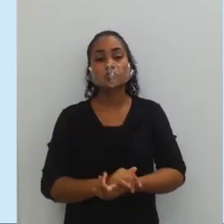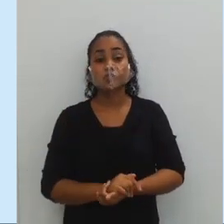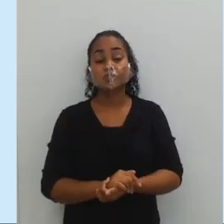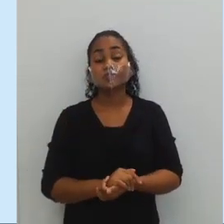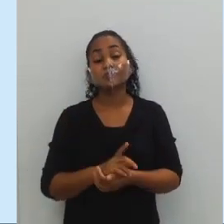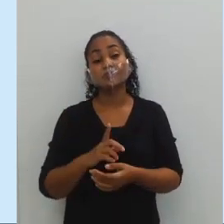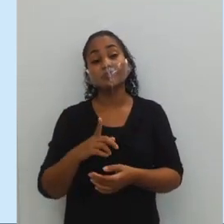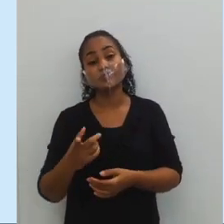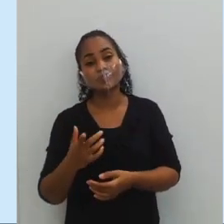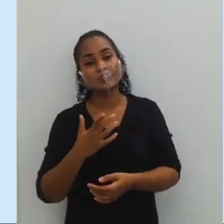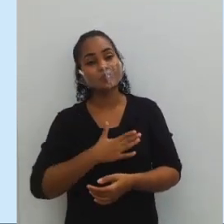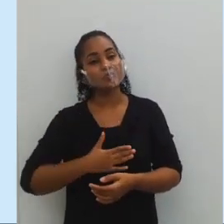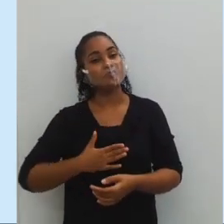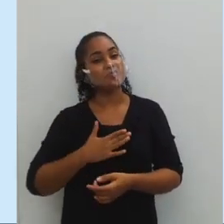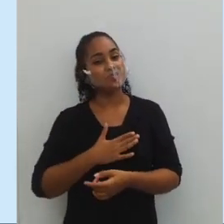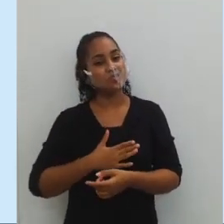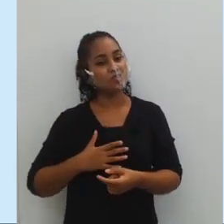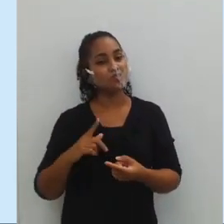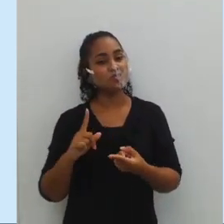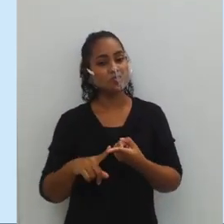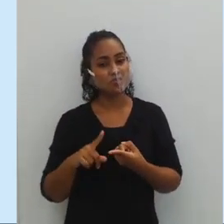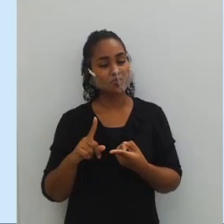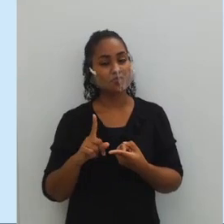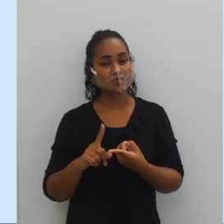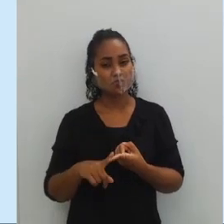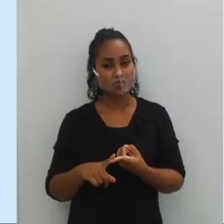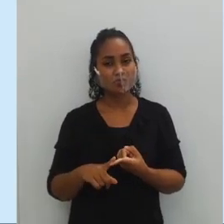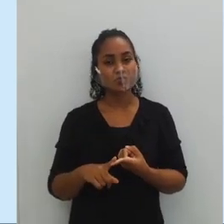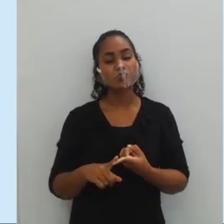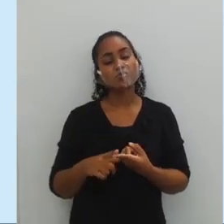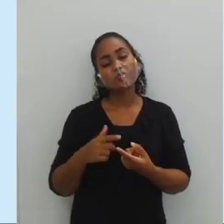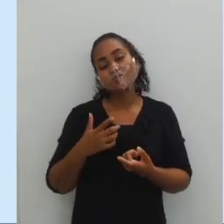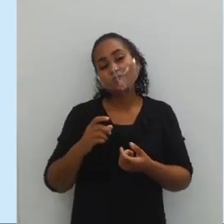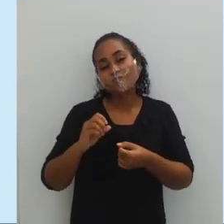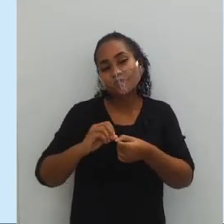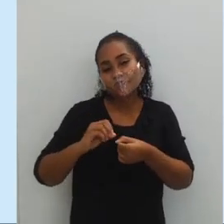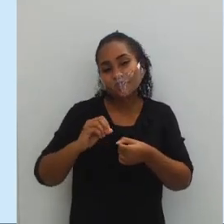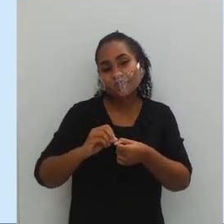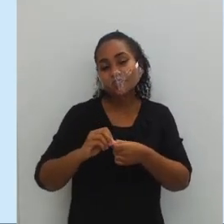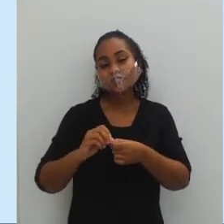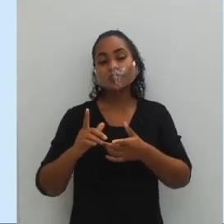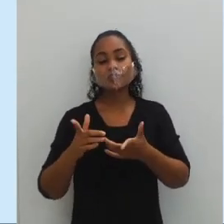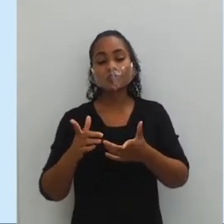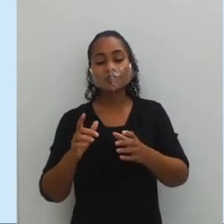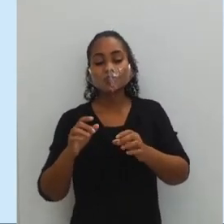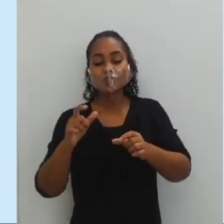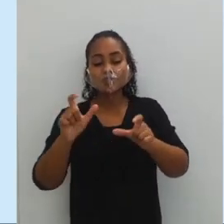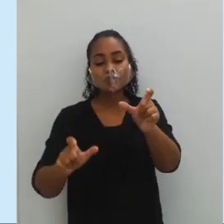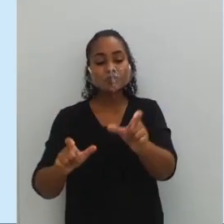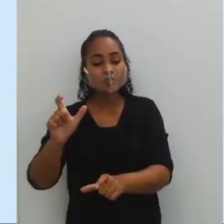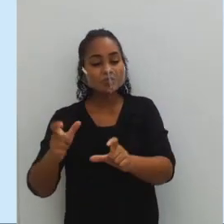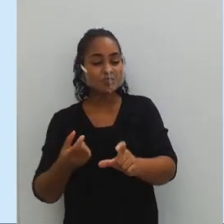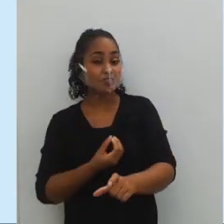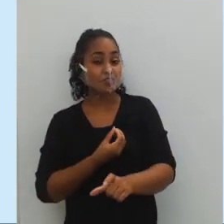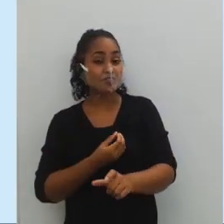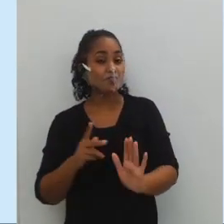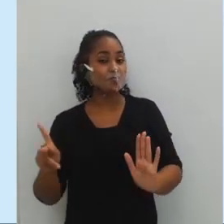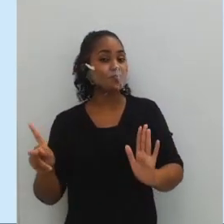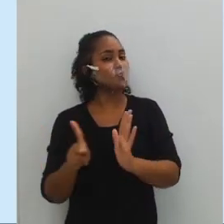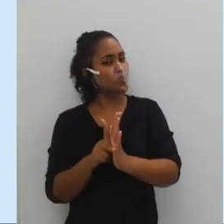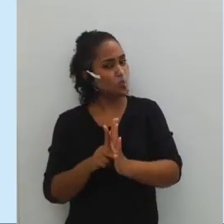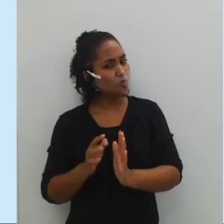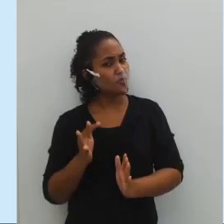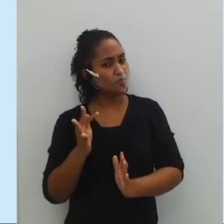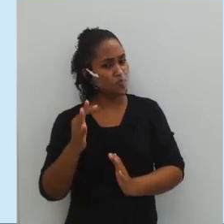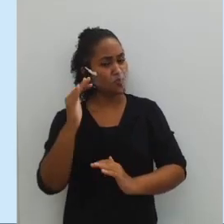etc. Para o prazer também, quem gosta de praticar por hobby. Profissão, aquelas pessoas que vivem daquela luta podem